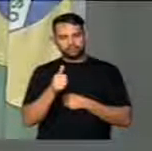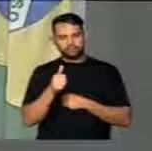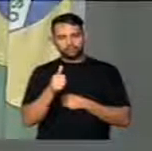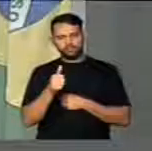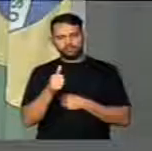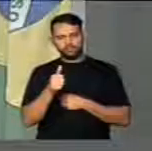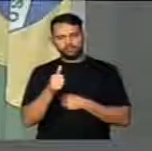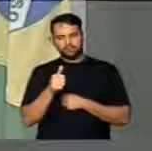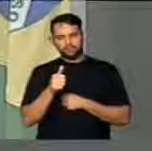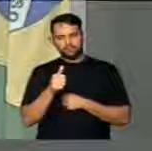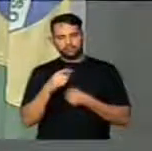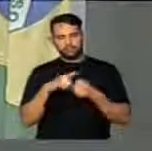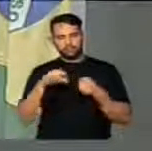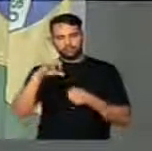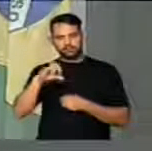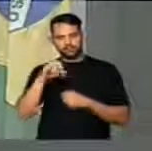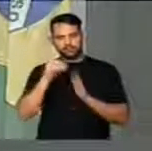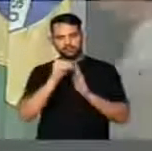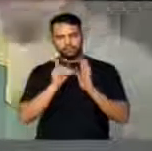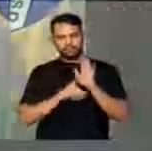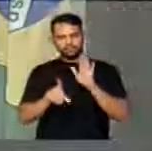Leu ou não leu?